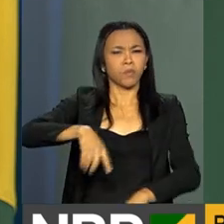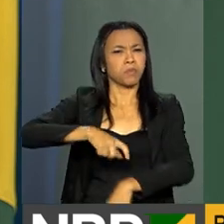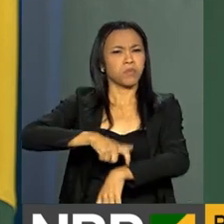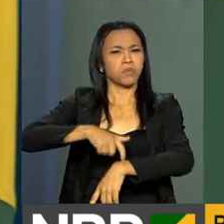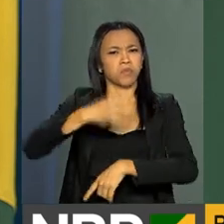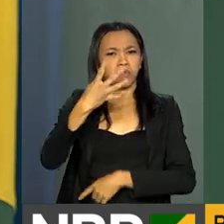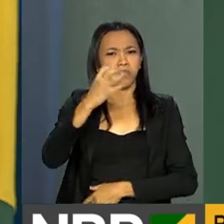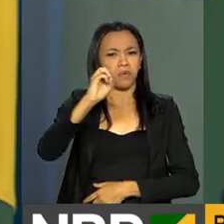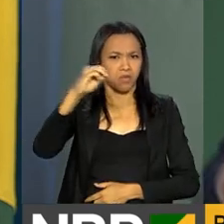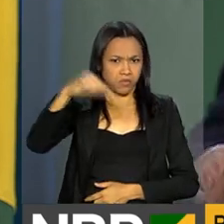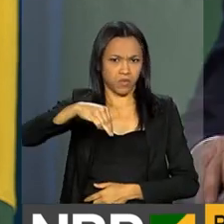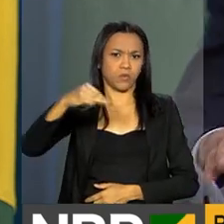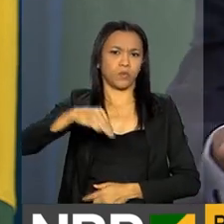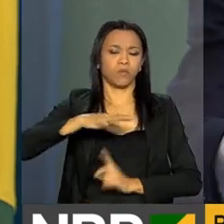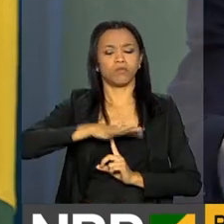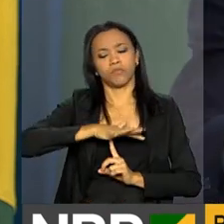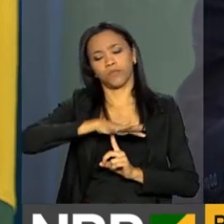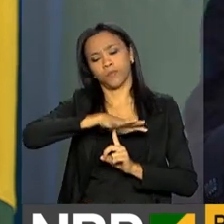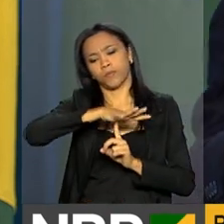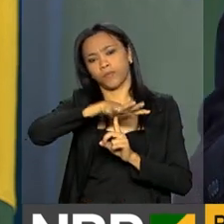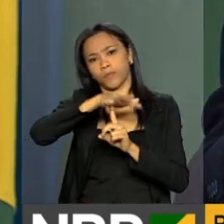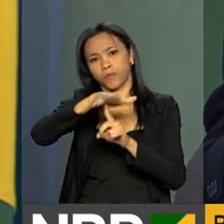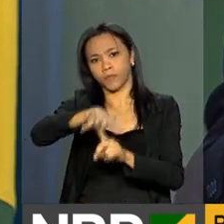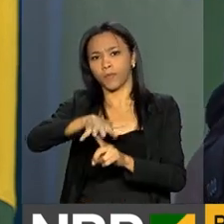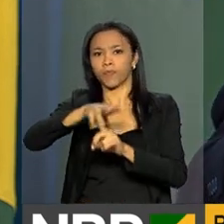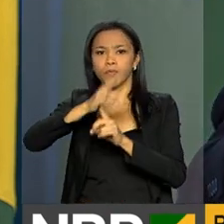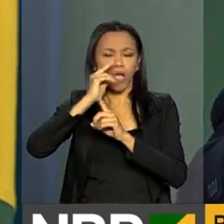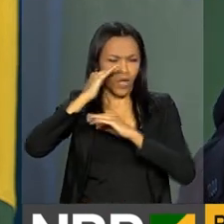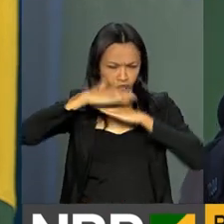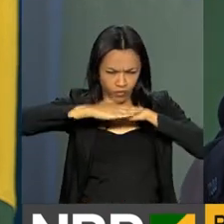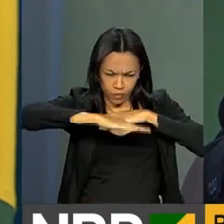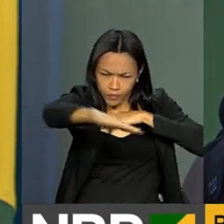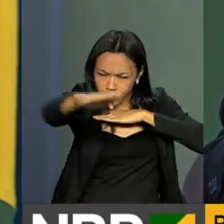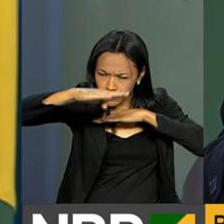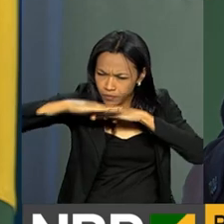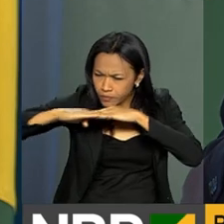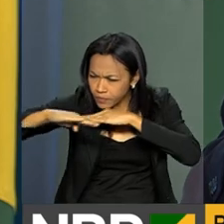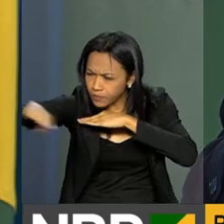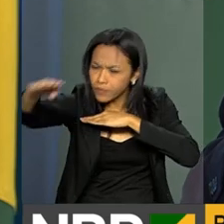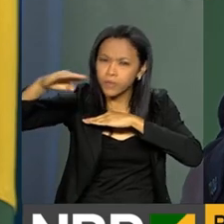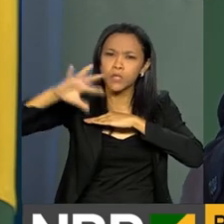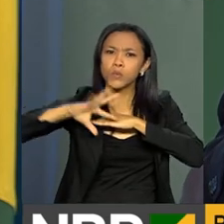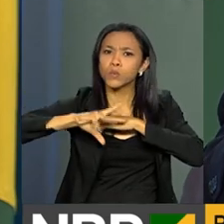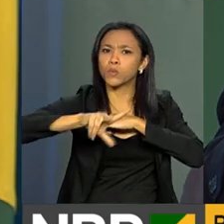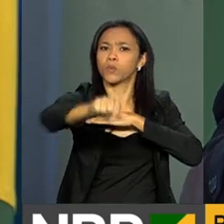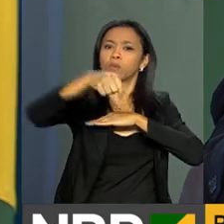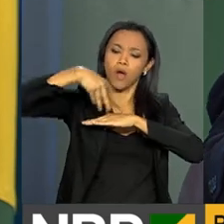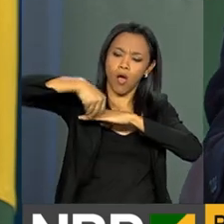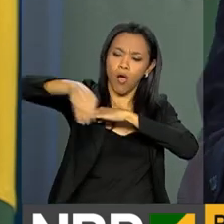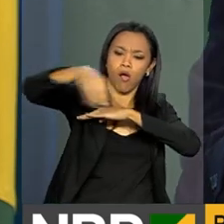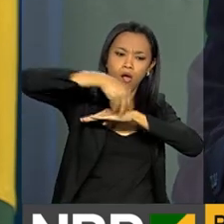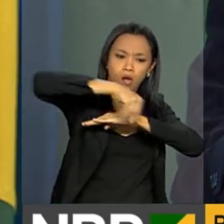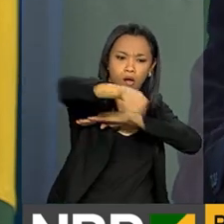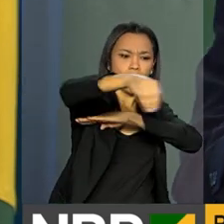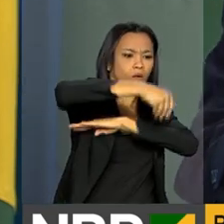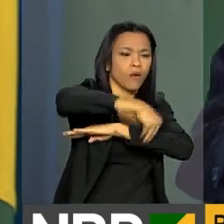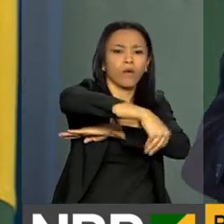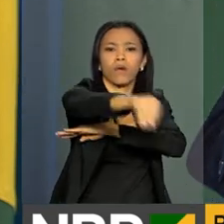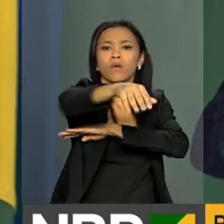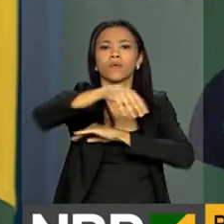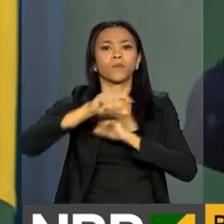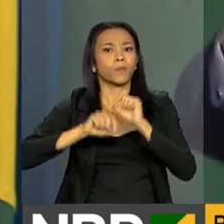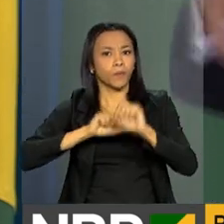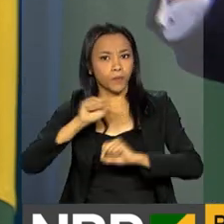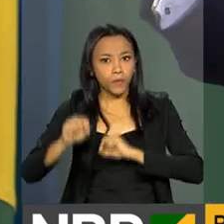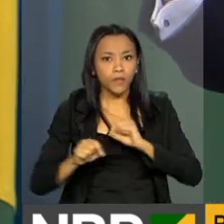minutos, mais ou menos. E lá em Mato Grosso, uma planície, tudo cultivado, estou falando aqui do agronegócio, tudo cultivado,